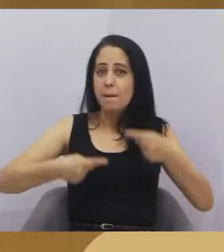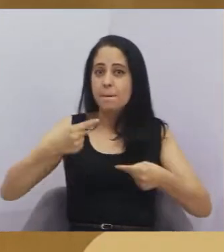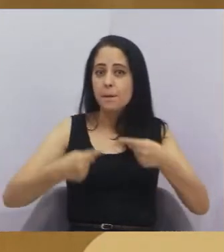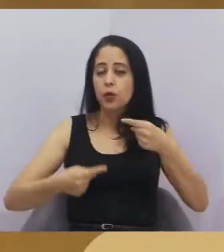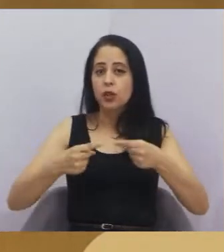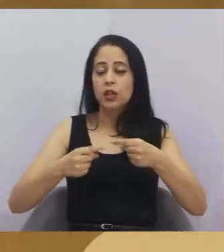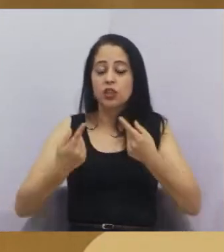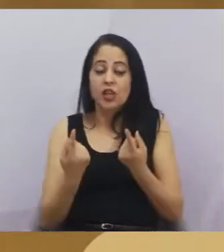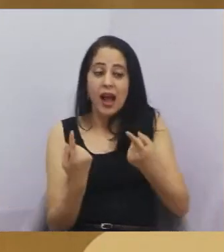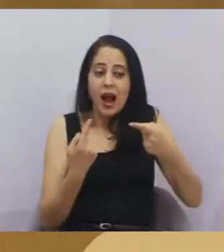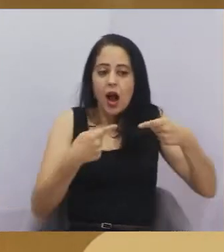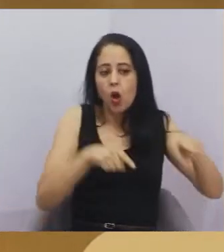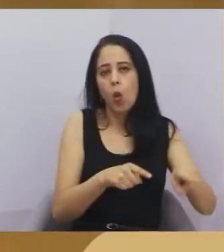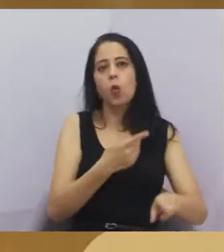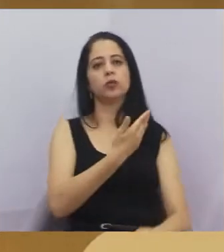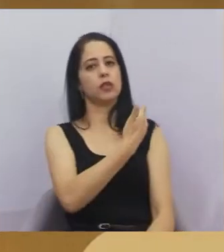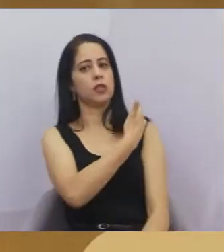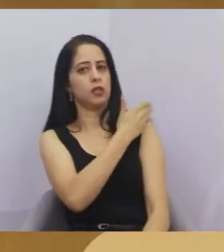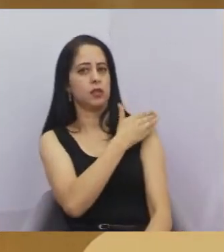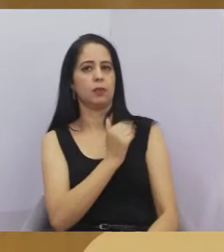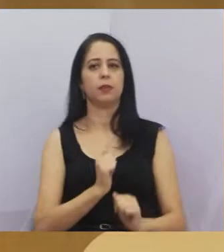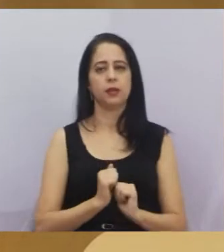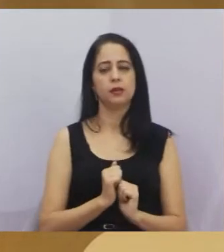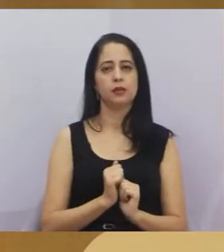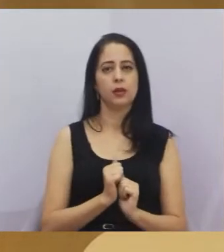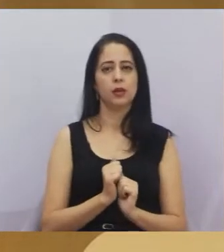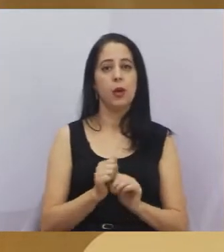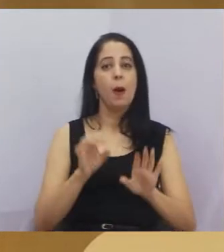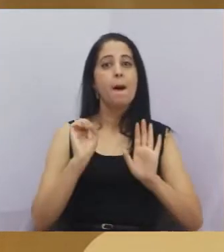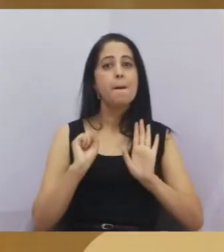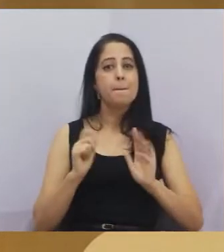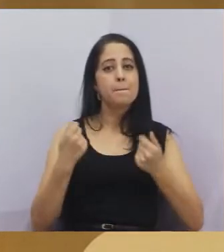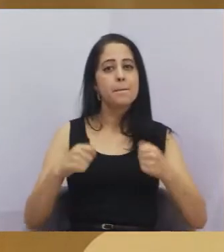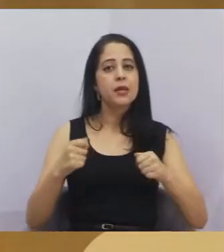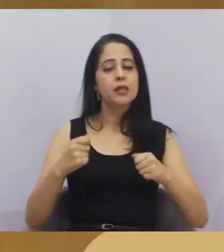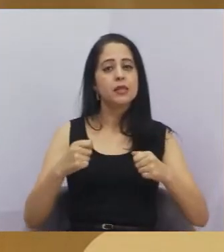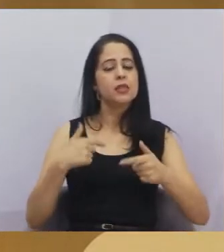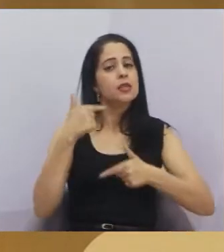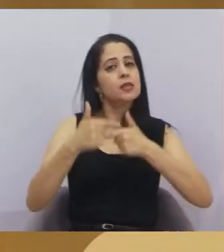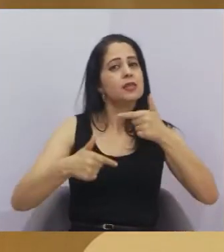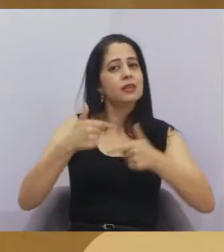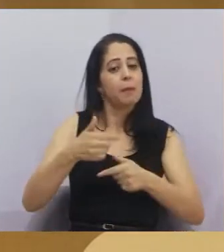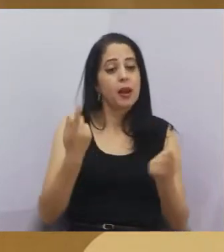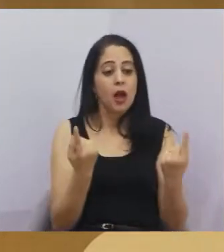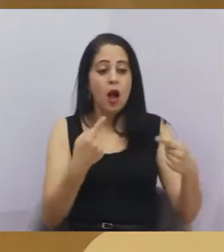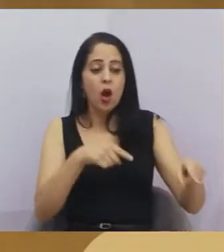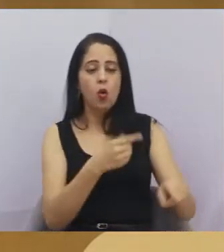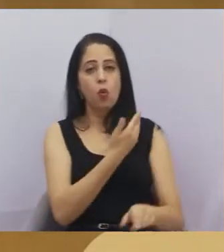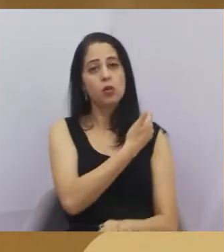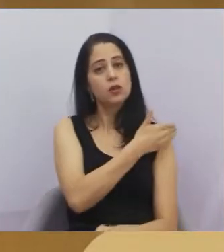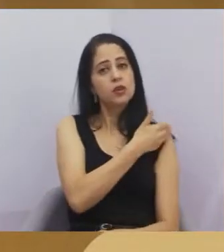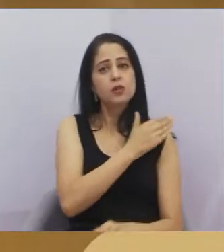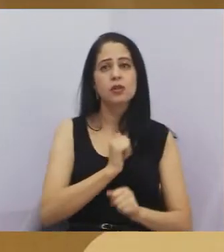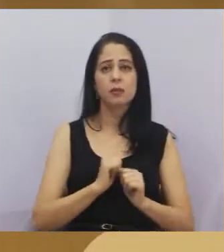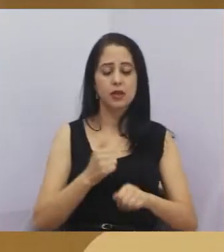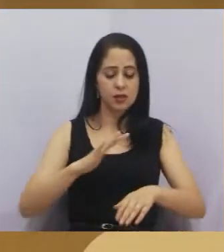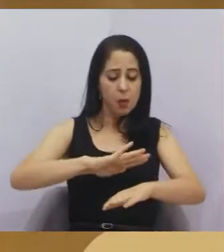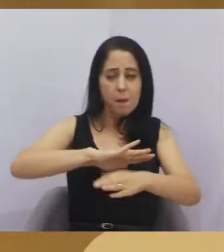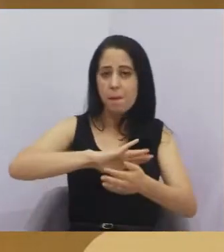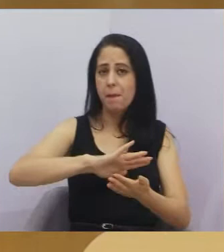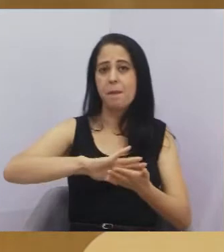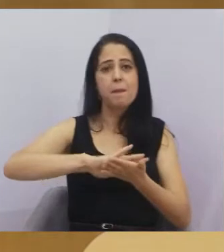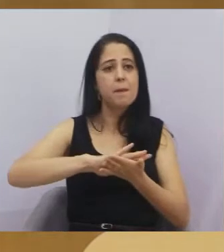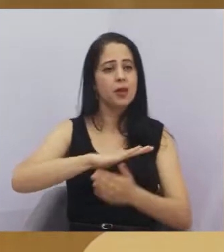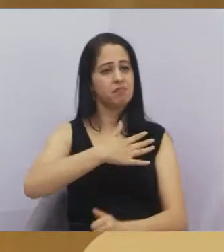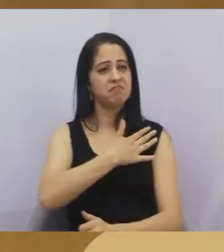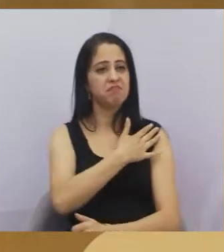combater essas formas de discriminação. As políticas afirmativas são extremamente importantes. E eu quero dizer a vocês